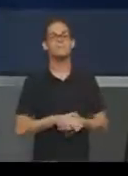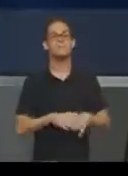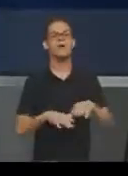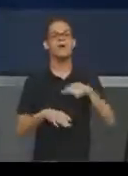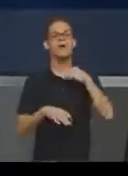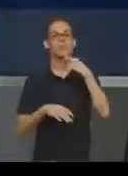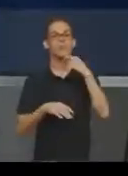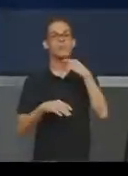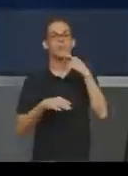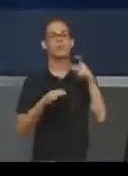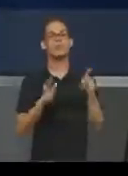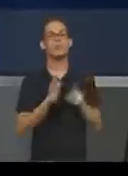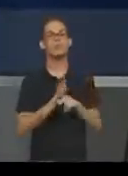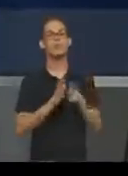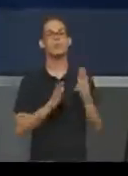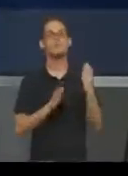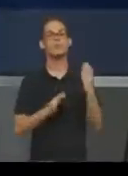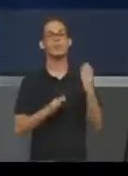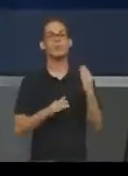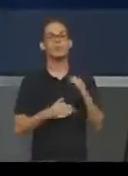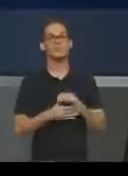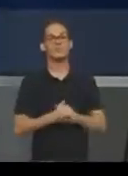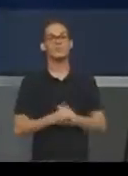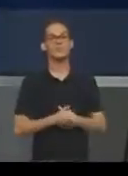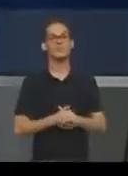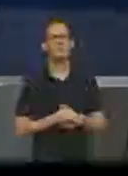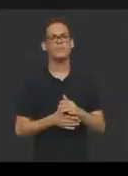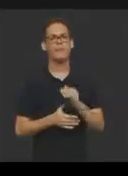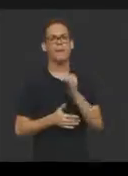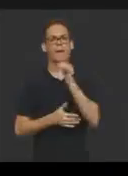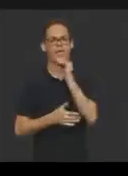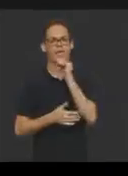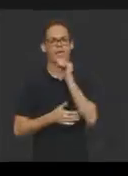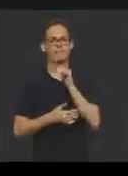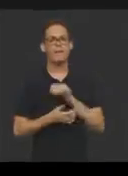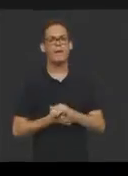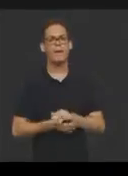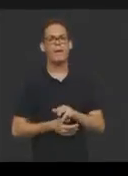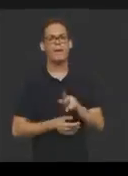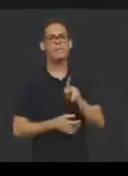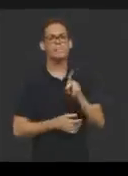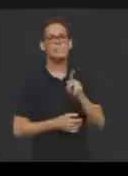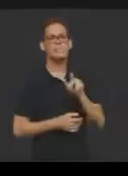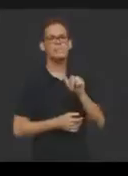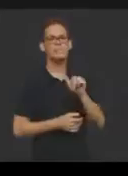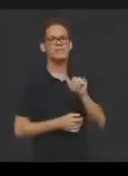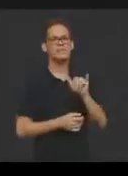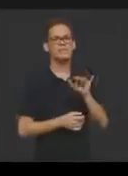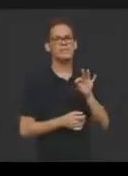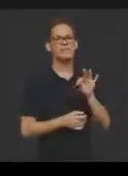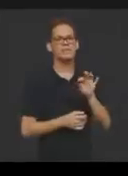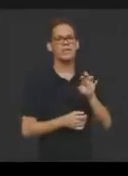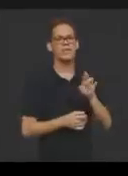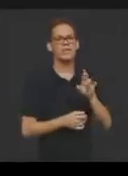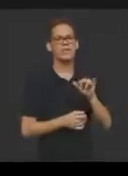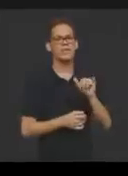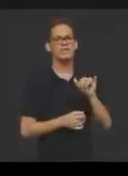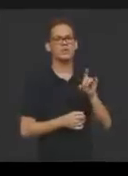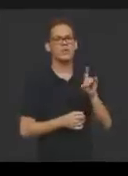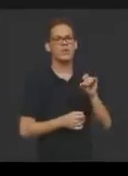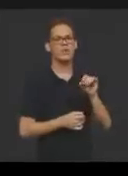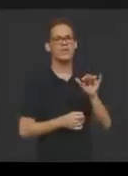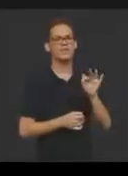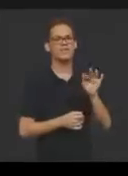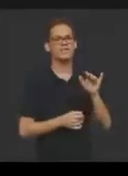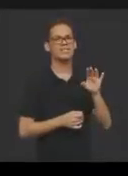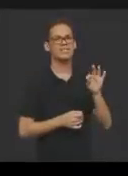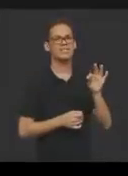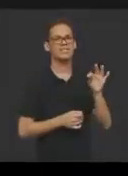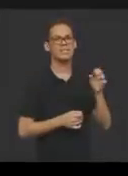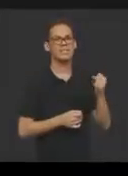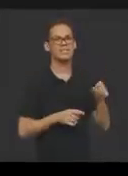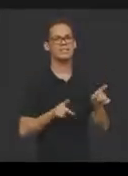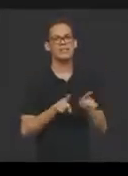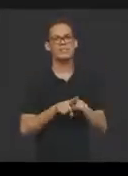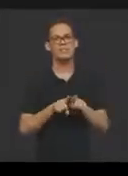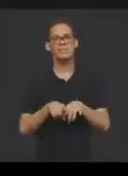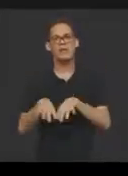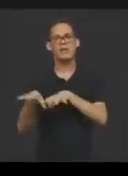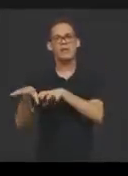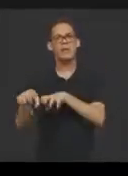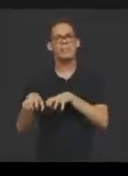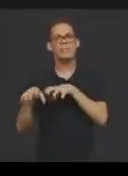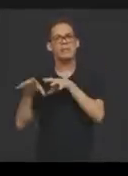uma dúvida para a biologia. Qual a relação entre as pteridófitas e as reservas de carvão mineral formadas no